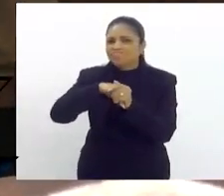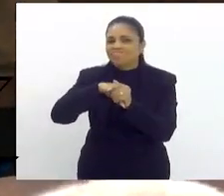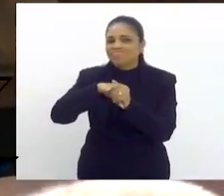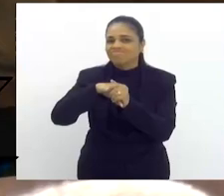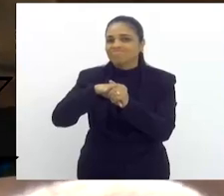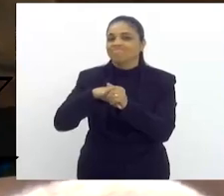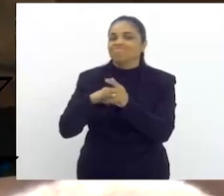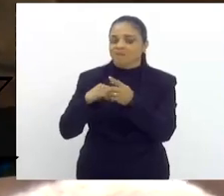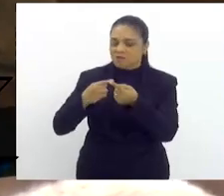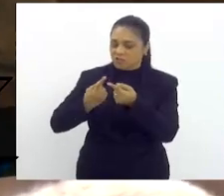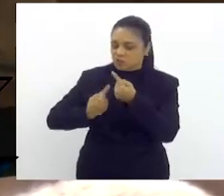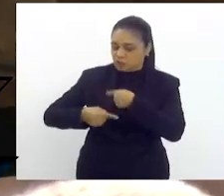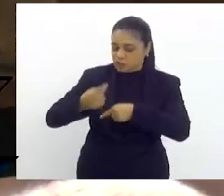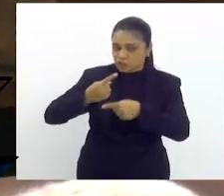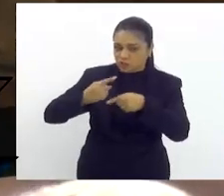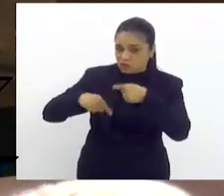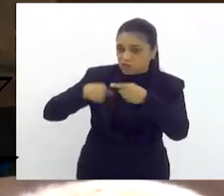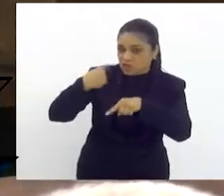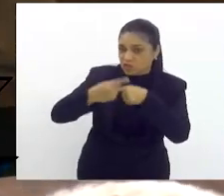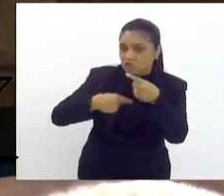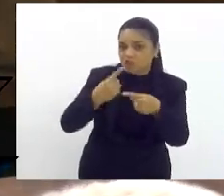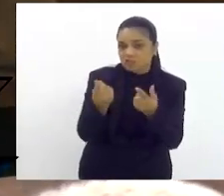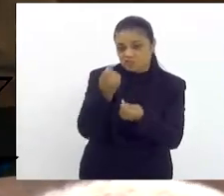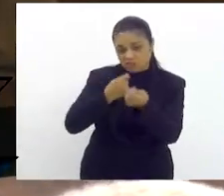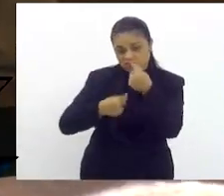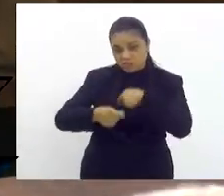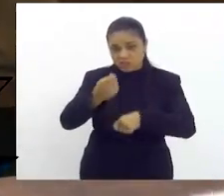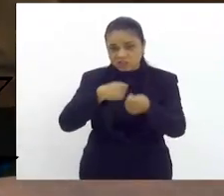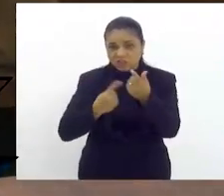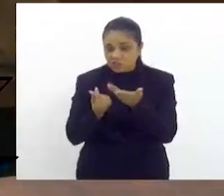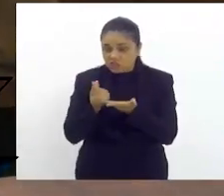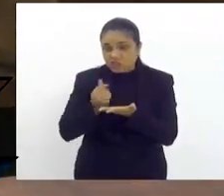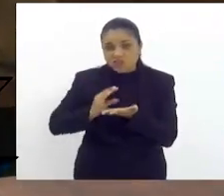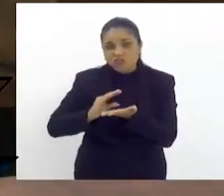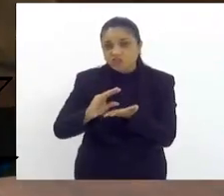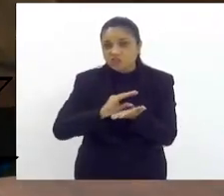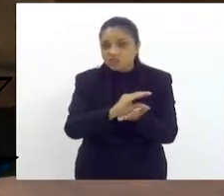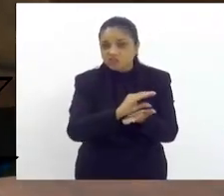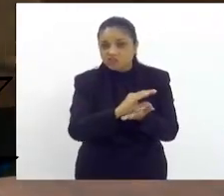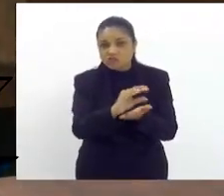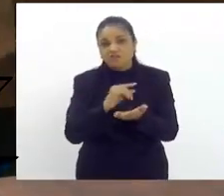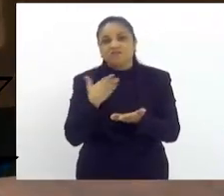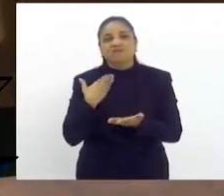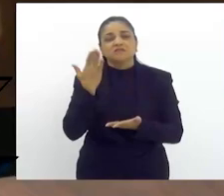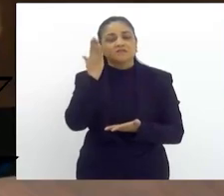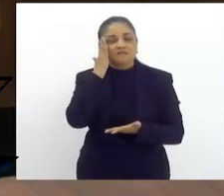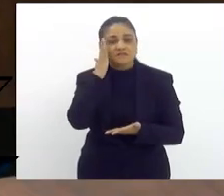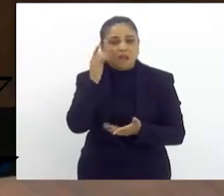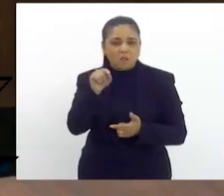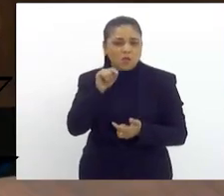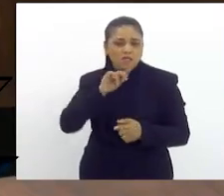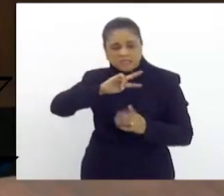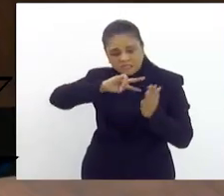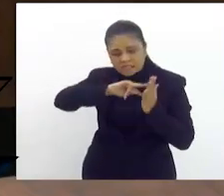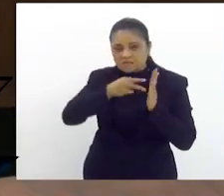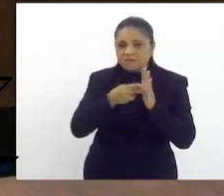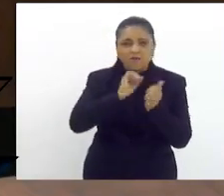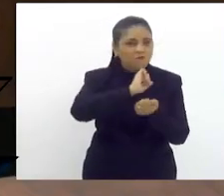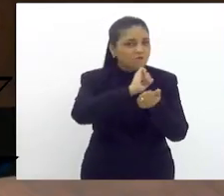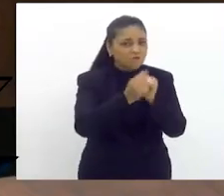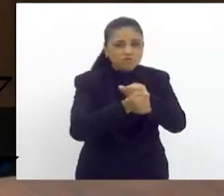muita riqueza aqueles e aquelas que estão na ponta daquilo que significa o futebol